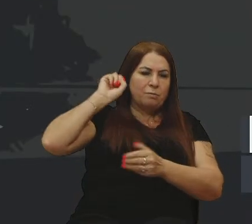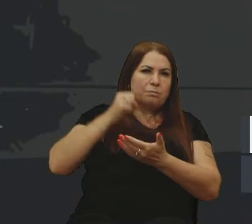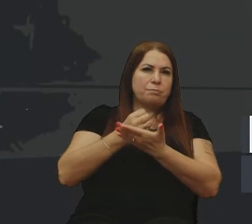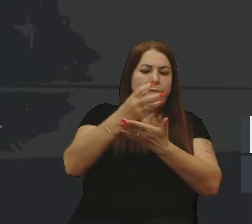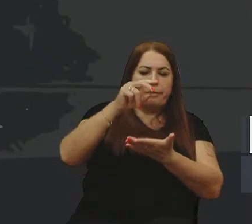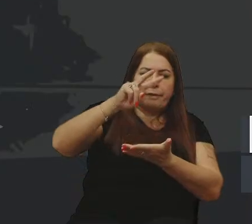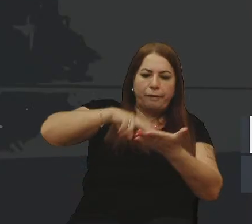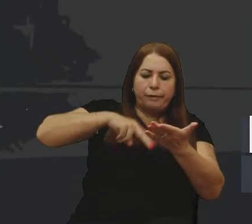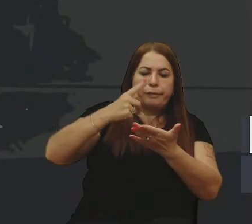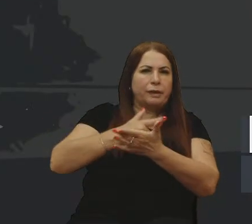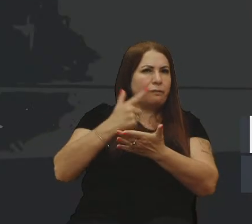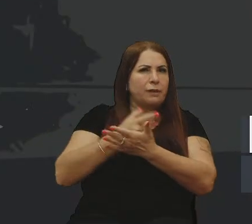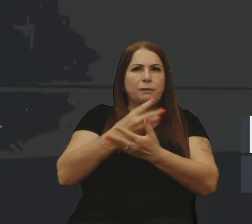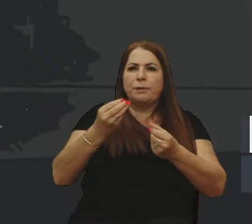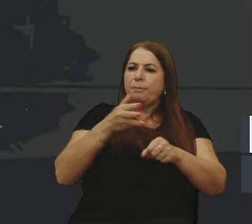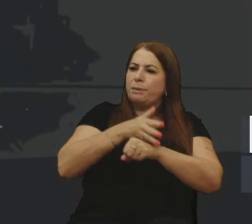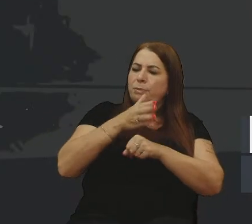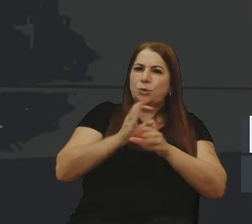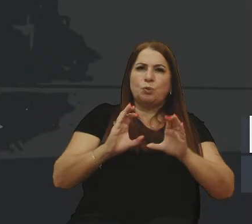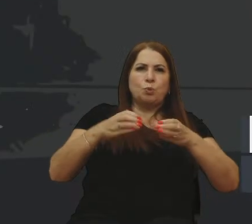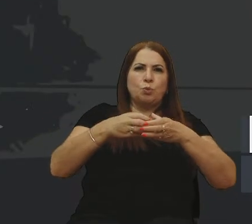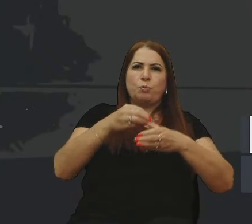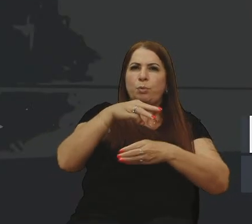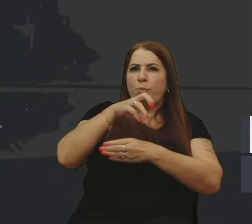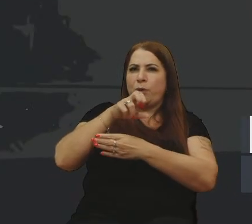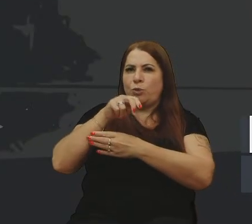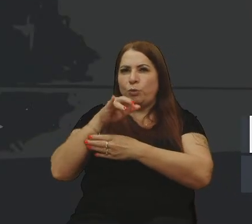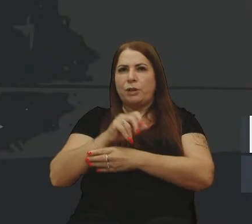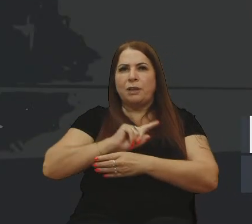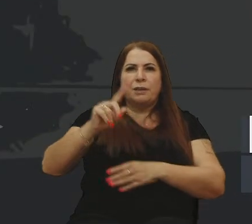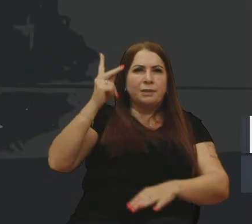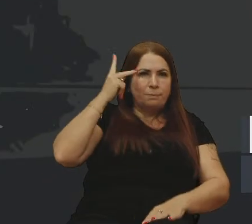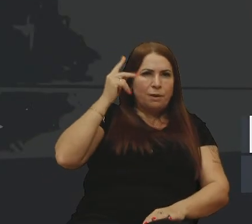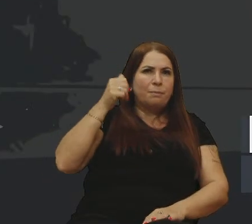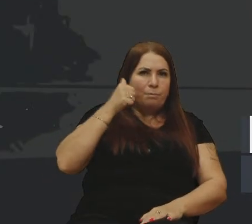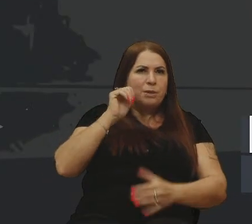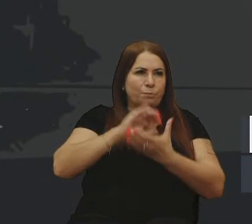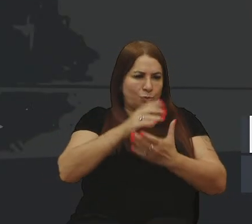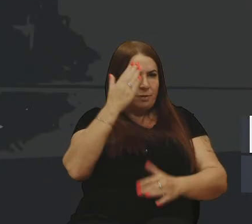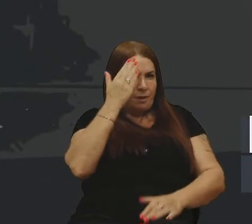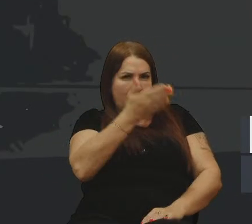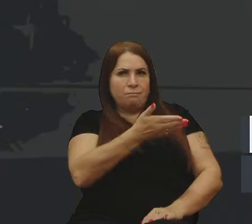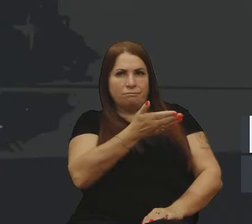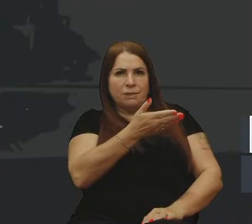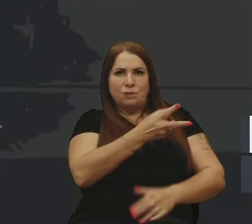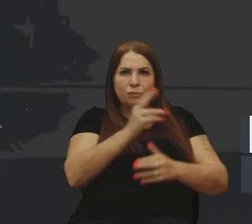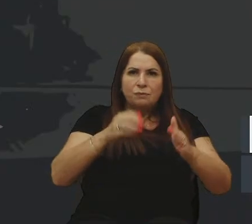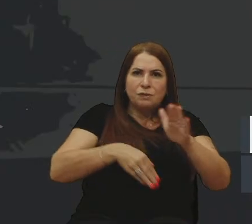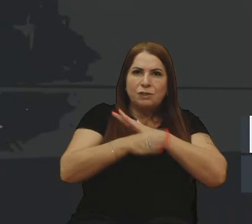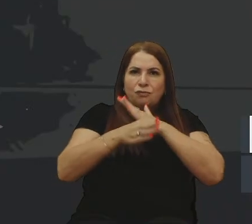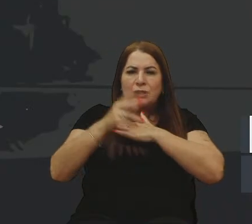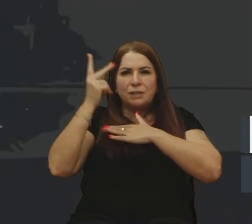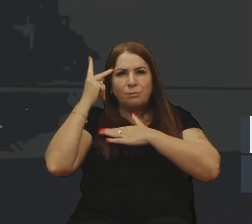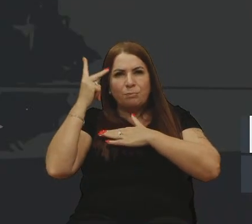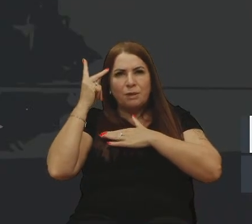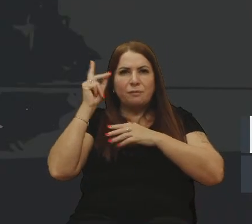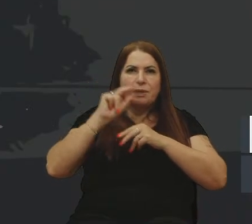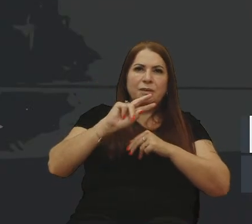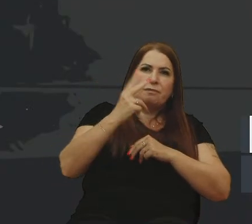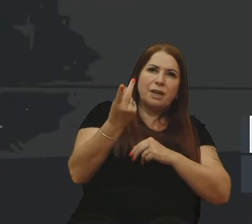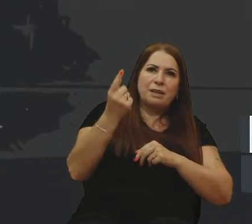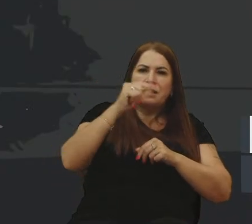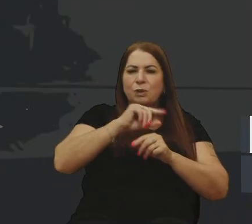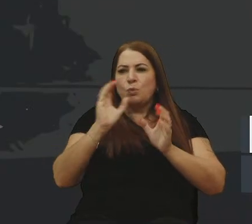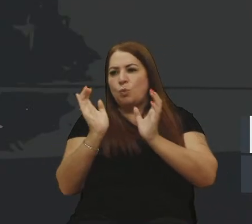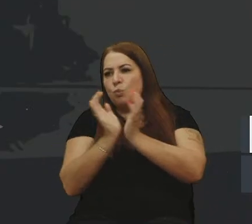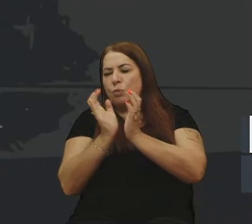livro, fazendo escambau, participando de grupo de mentoria, indo para São Paulo, minha esposa sabe, várias viagens para São Paulo, vai fazer imersão, volta, grupo